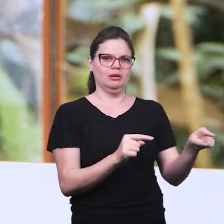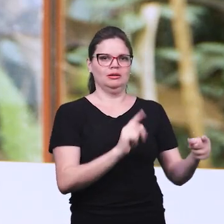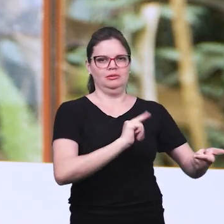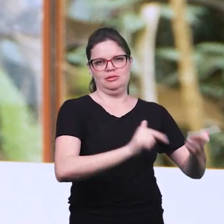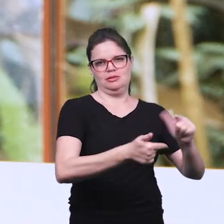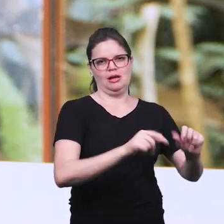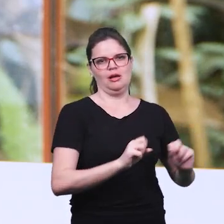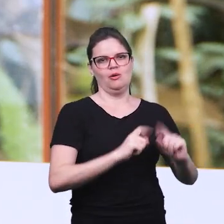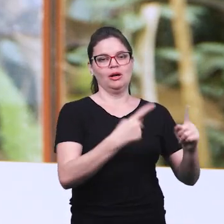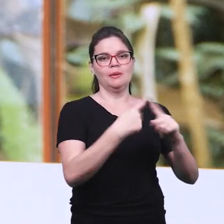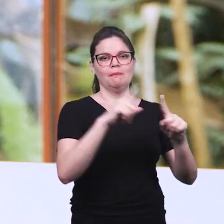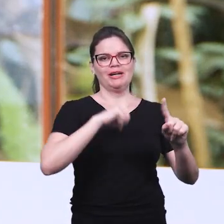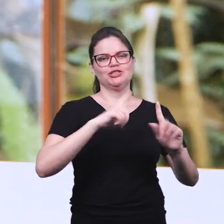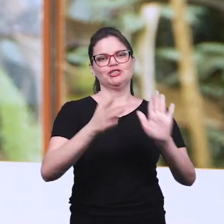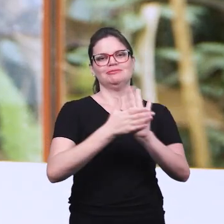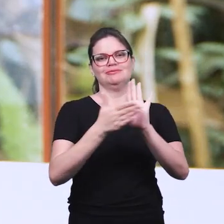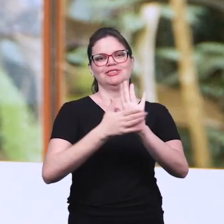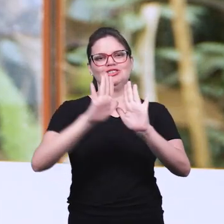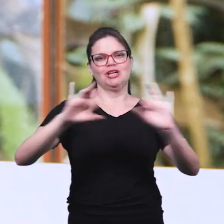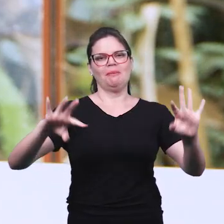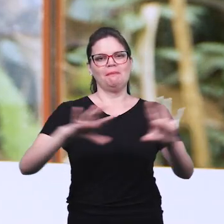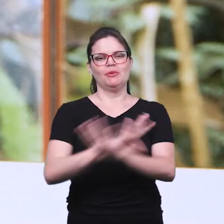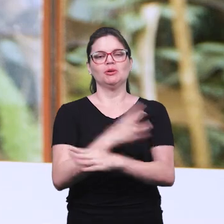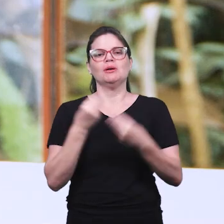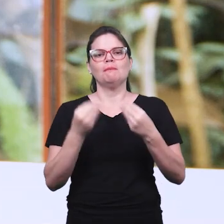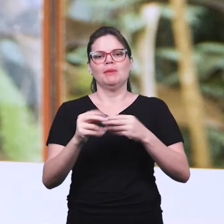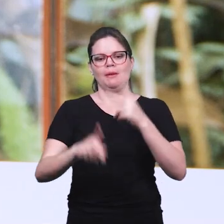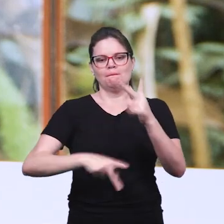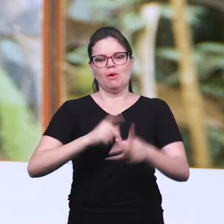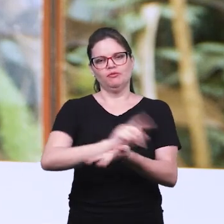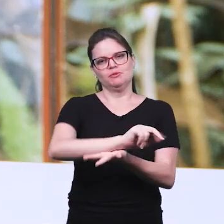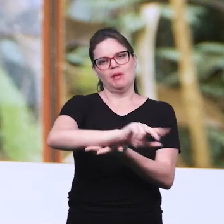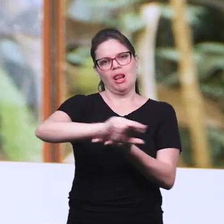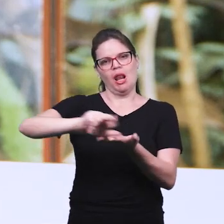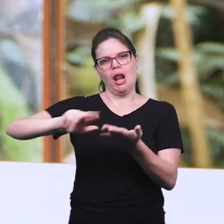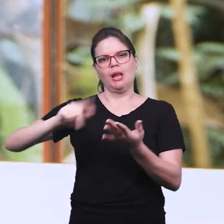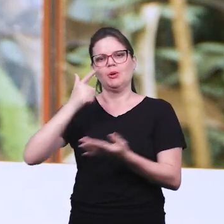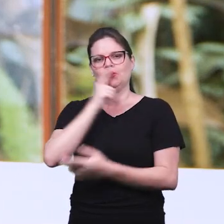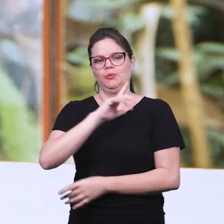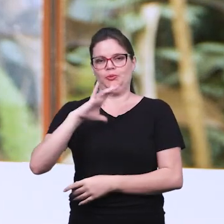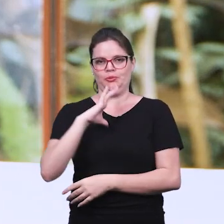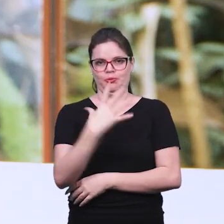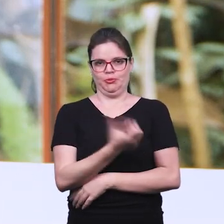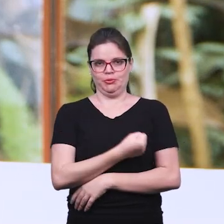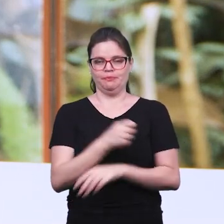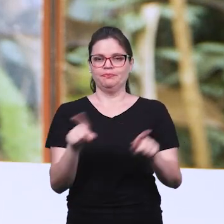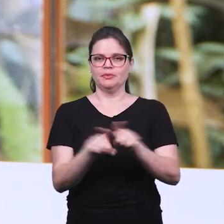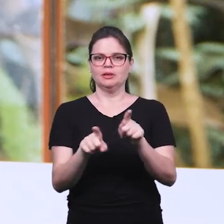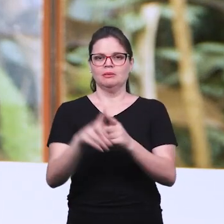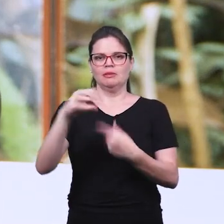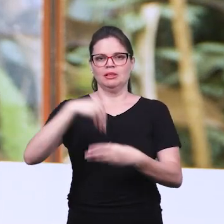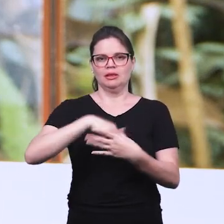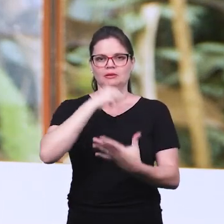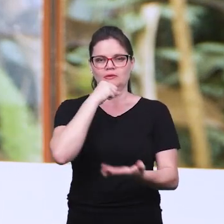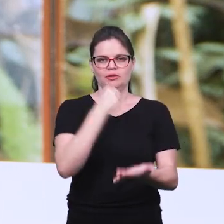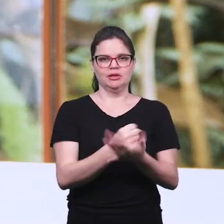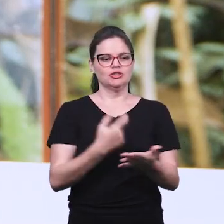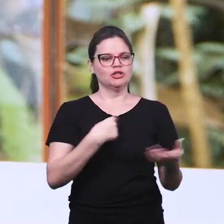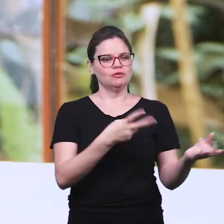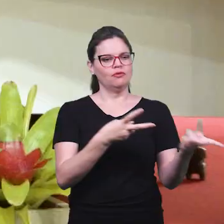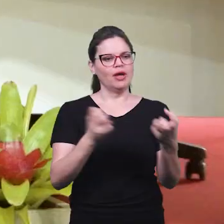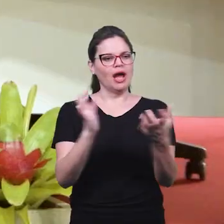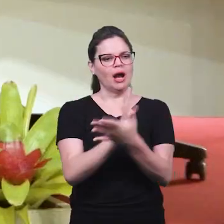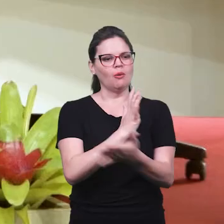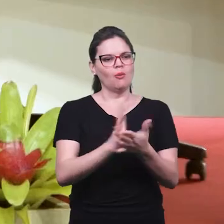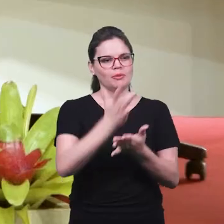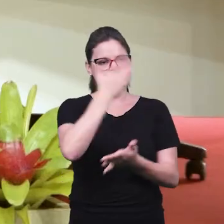mas havia um plano para alcançar todas as nações da terra. Em vários momentos do Antigo Testamento, nós vamos ver pessoas que não eram de Israel, que